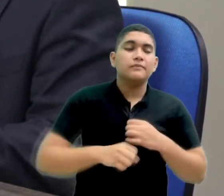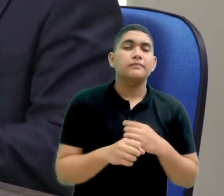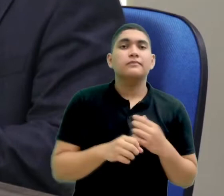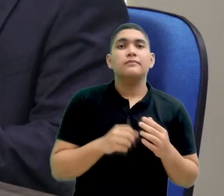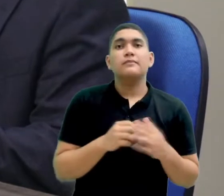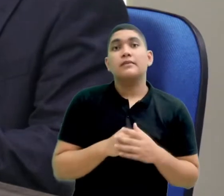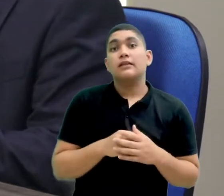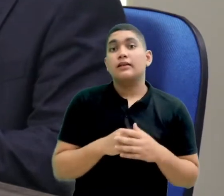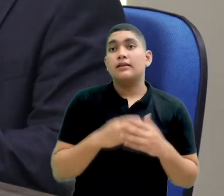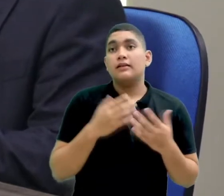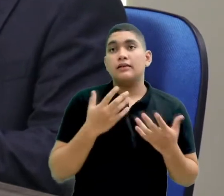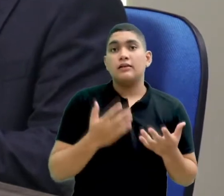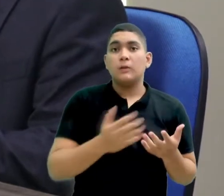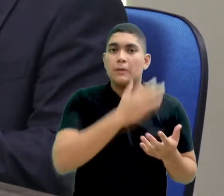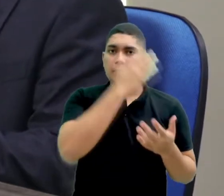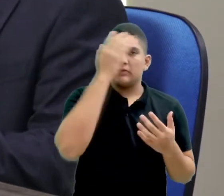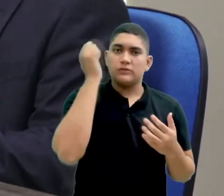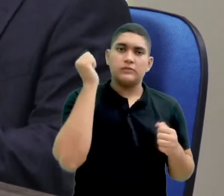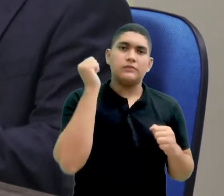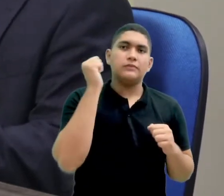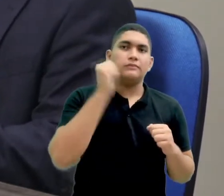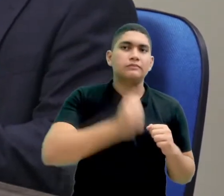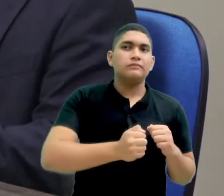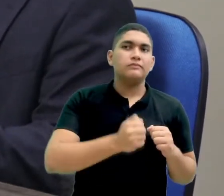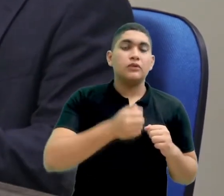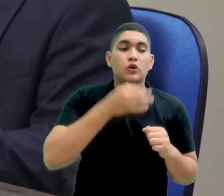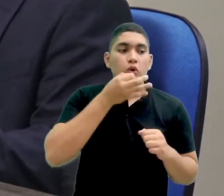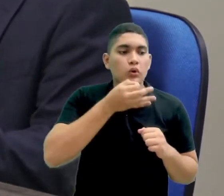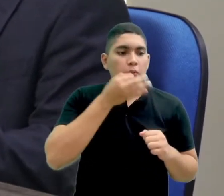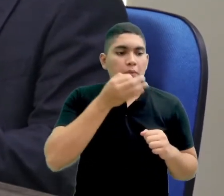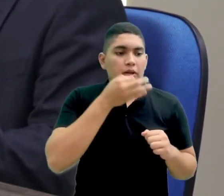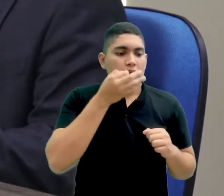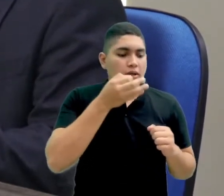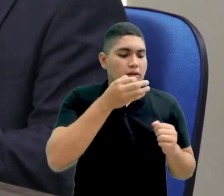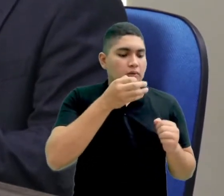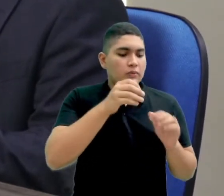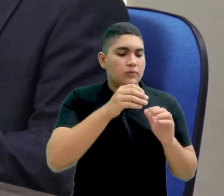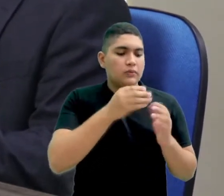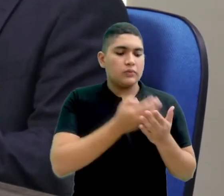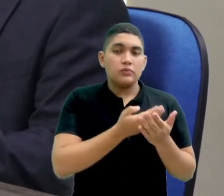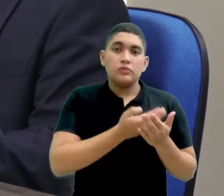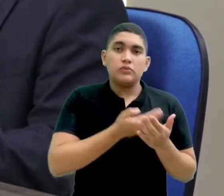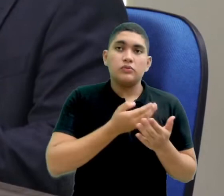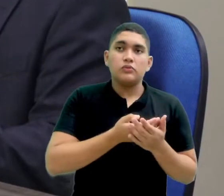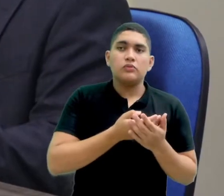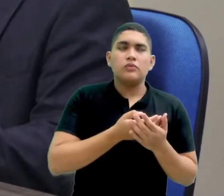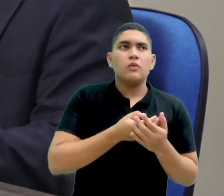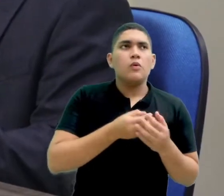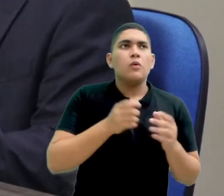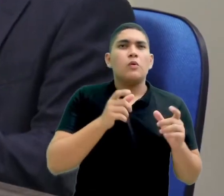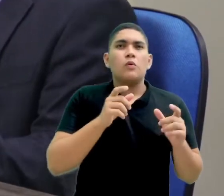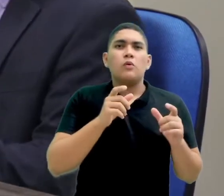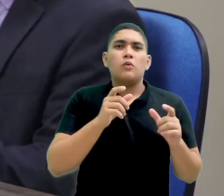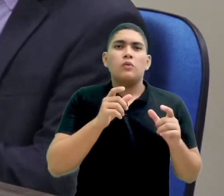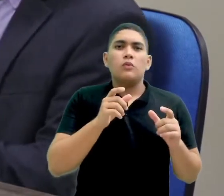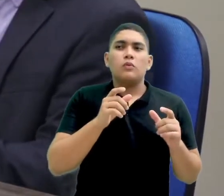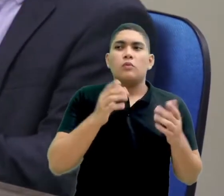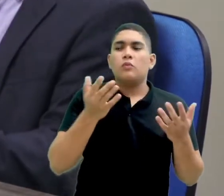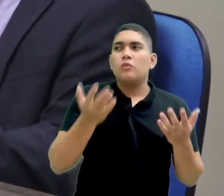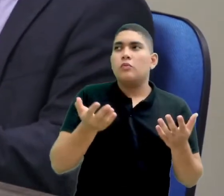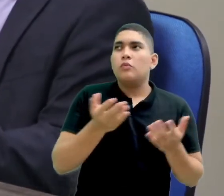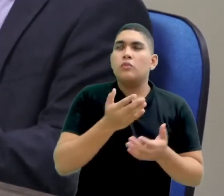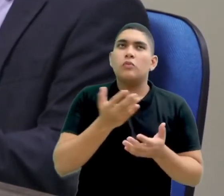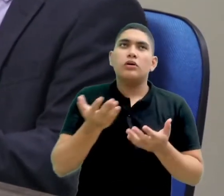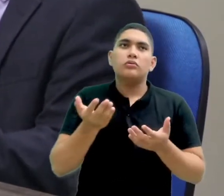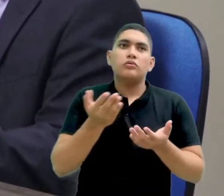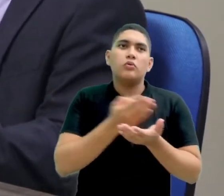o assassino, um comentário aqui, diz que o assassino ele insiste, né, o mestre, onde que nasce o assassino? Para o homem, para